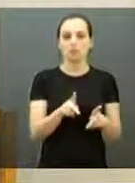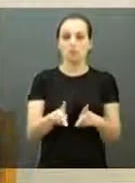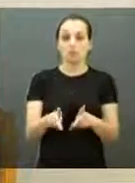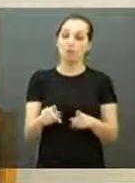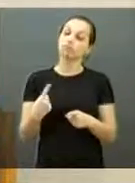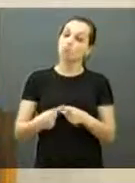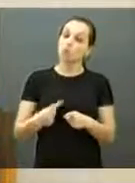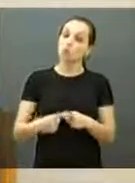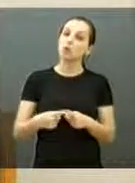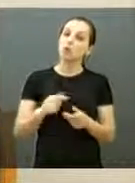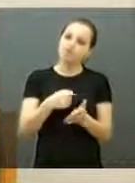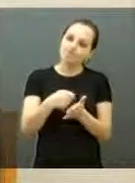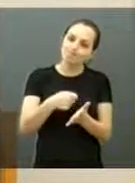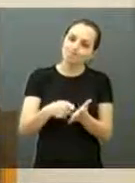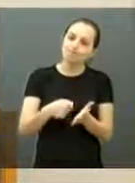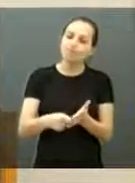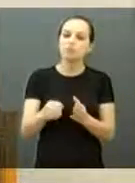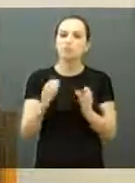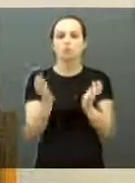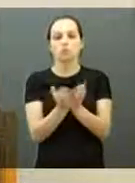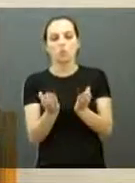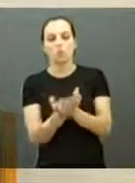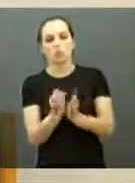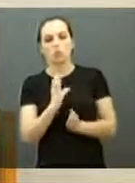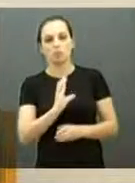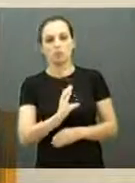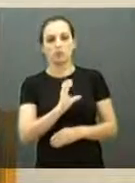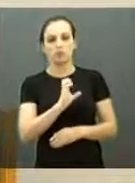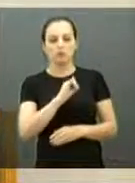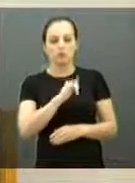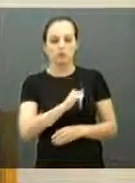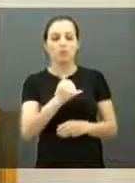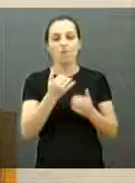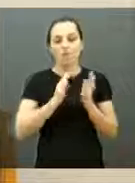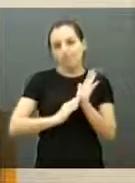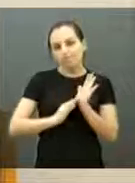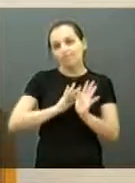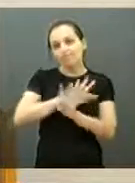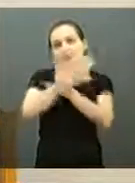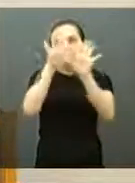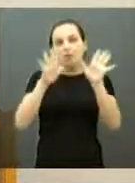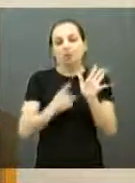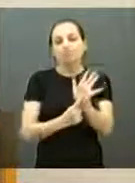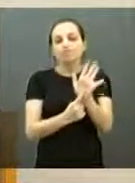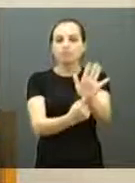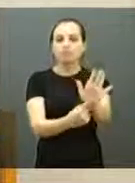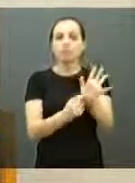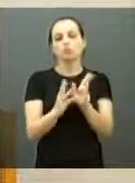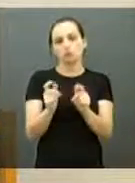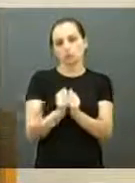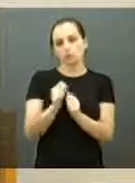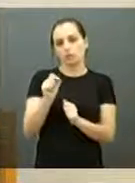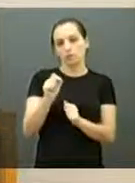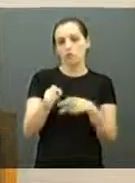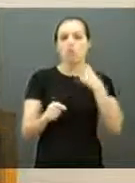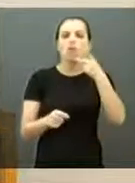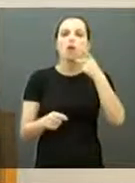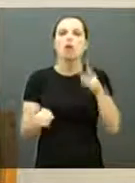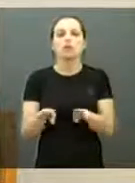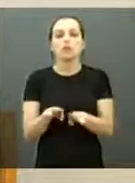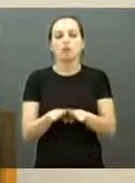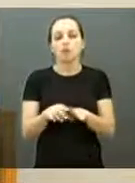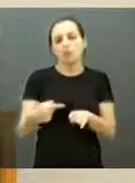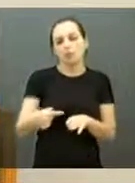Por isso que eu assinei a CEI. Porque vai aparecer tudo isso. Tá? Falaram aqui semana passada também que